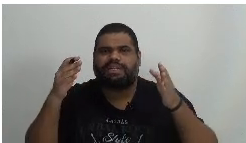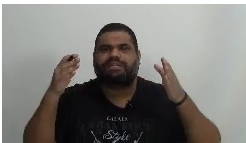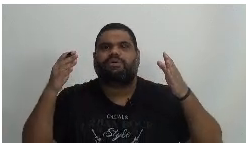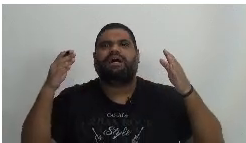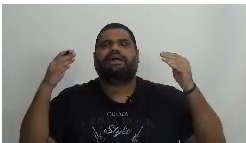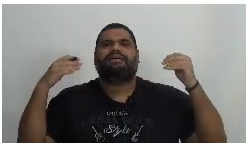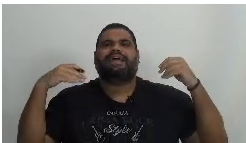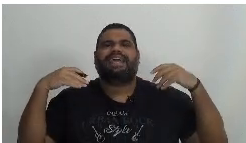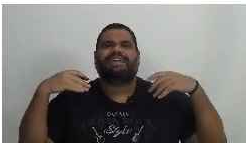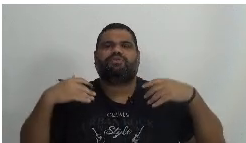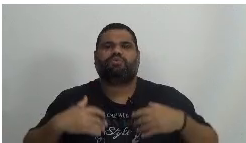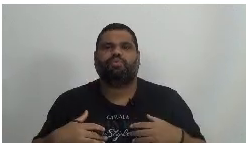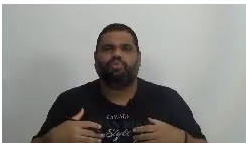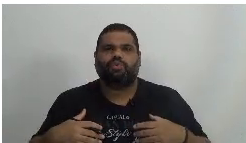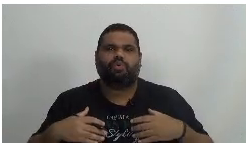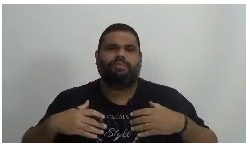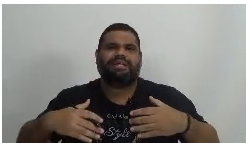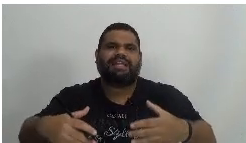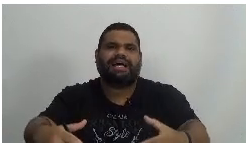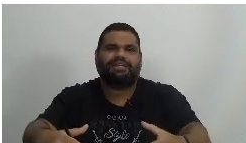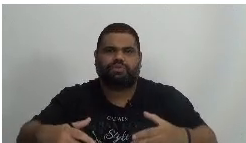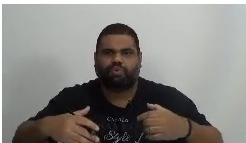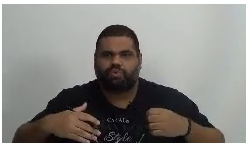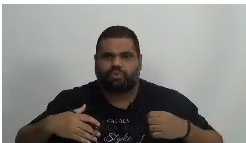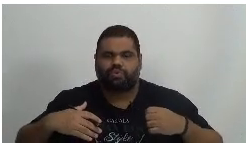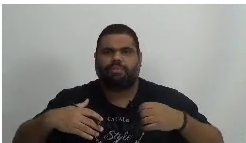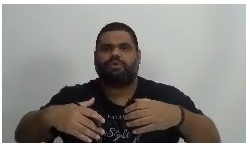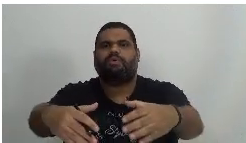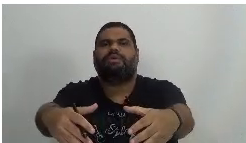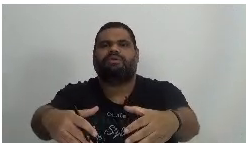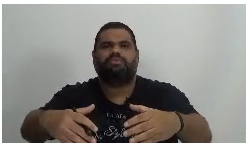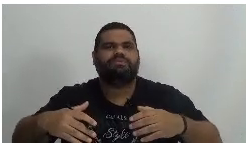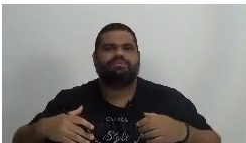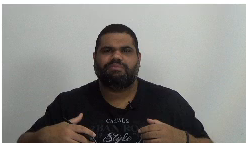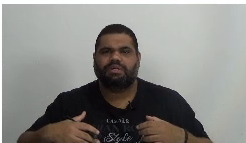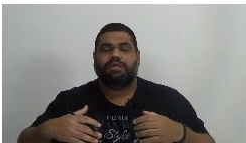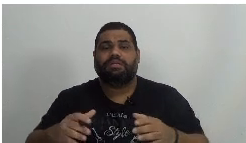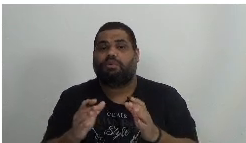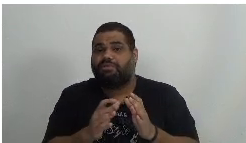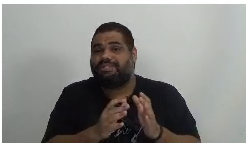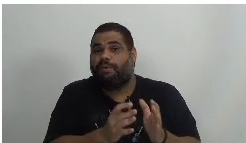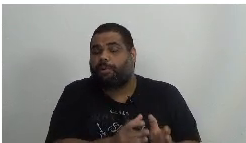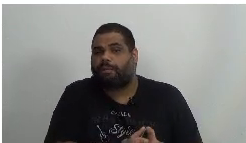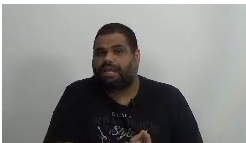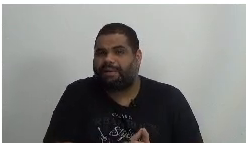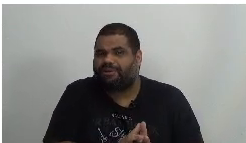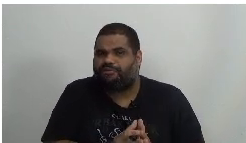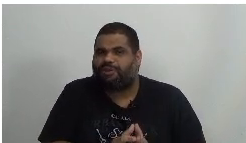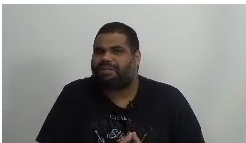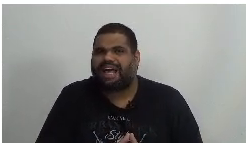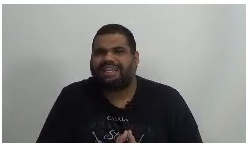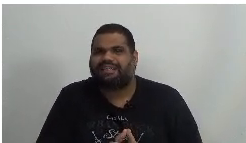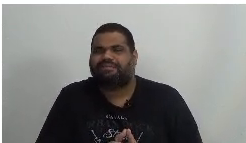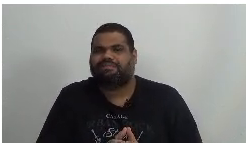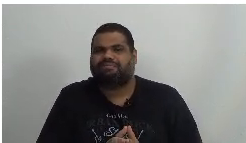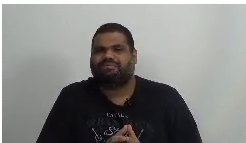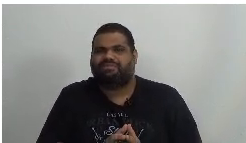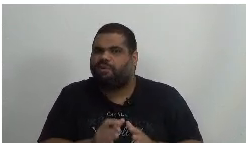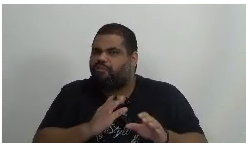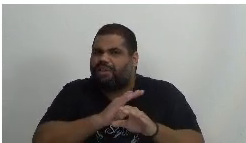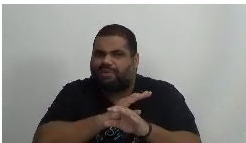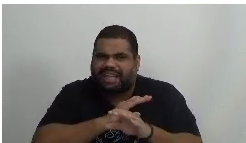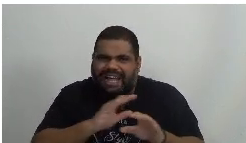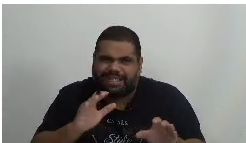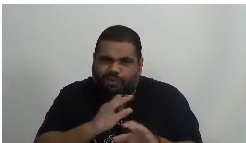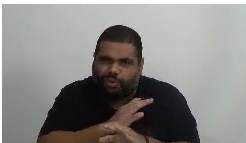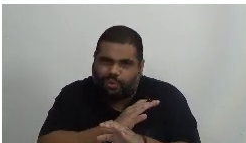análise combinatória é tudo comandado, é tudo sobre comando. Então, se o problema não falou nada,